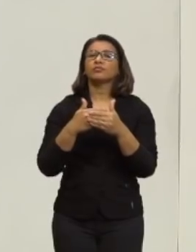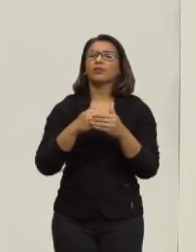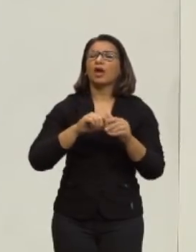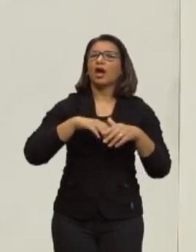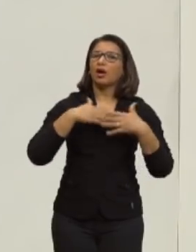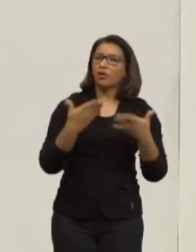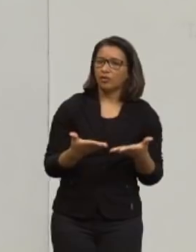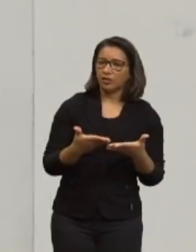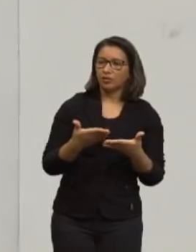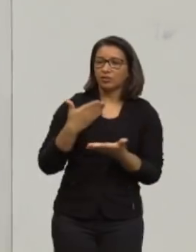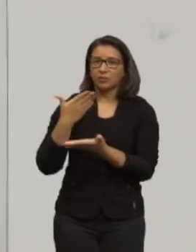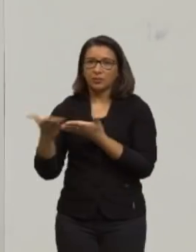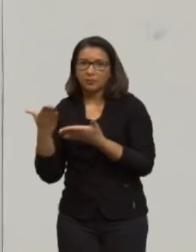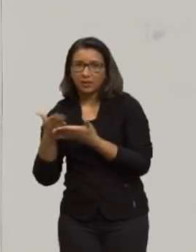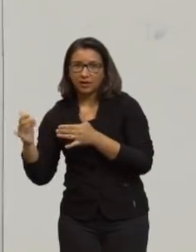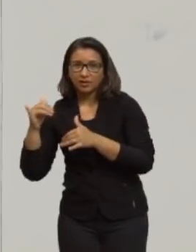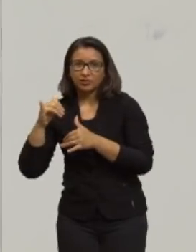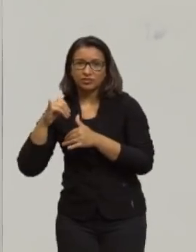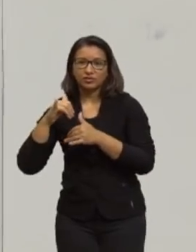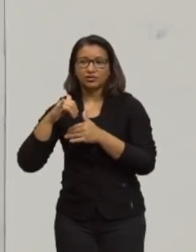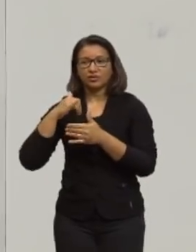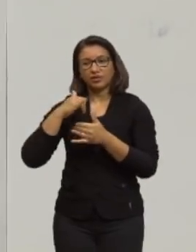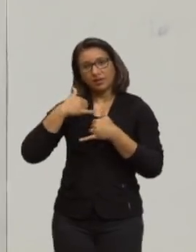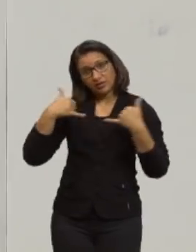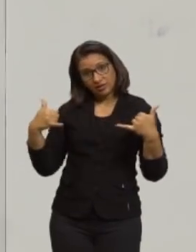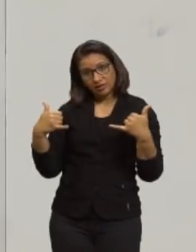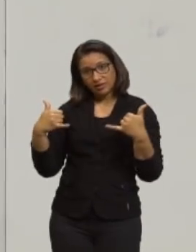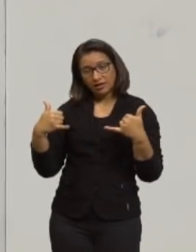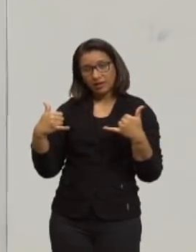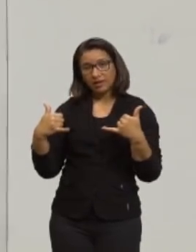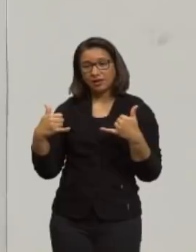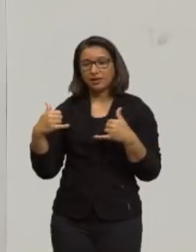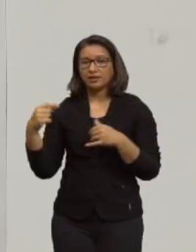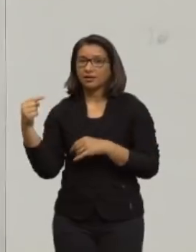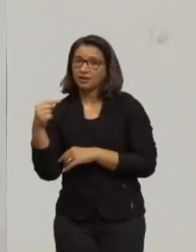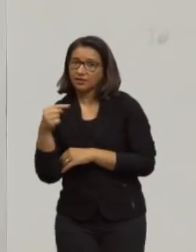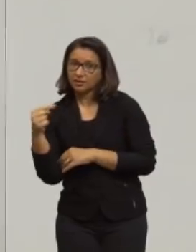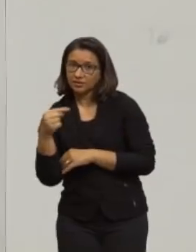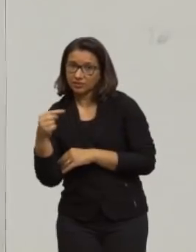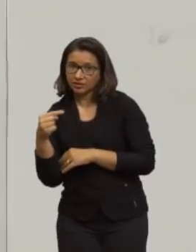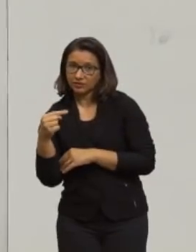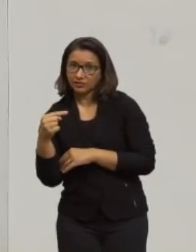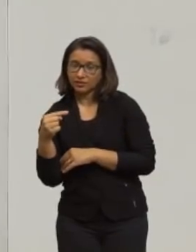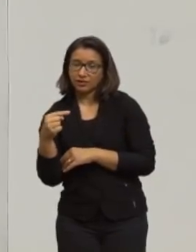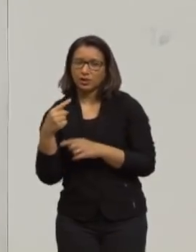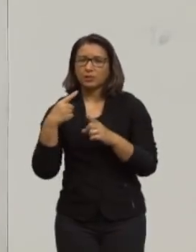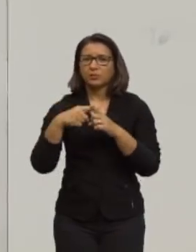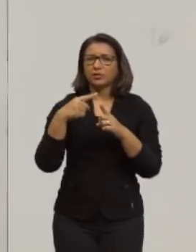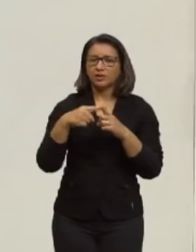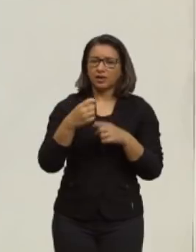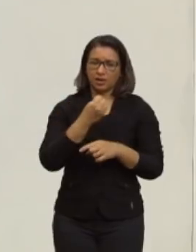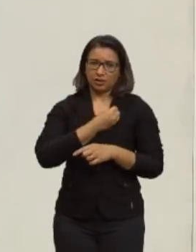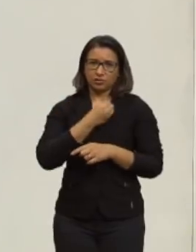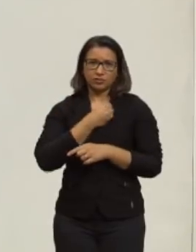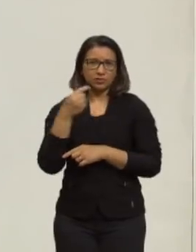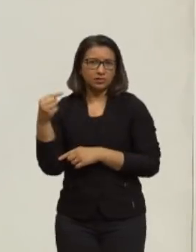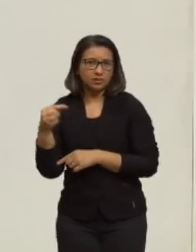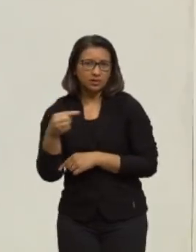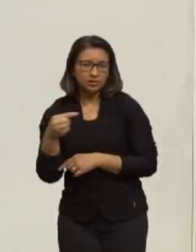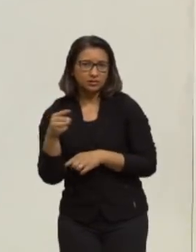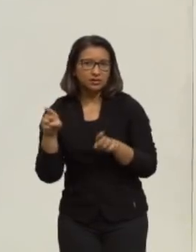energia entalpia negativa e o processo é exotérmico e negativo porque um número negativo